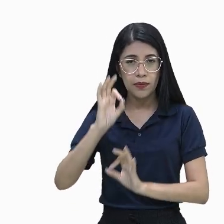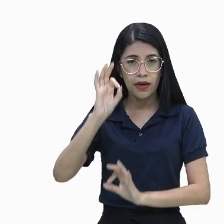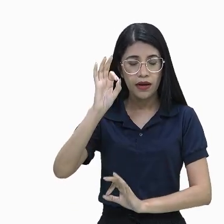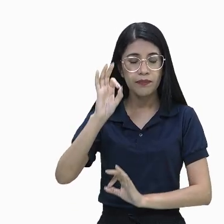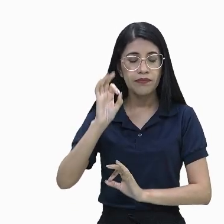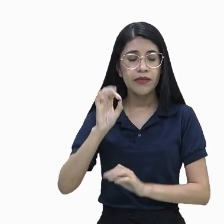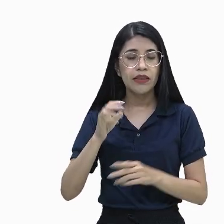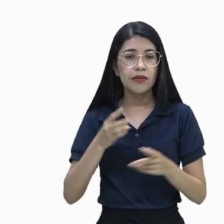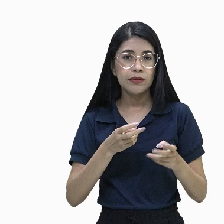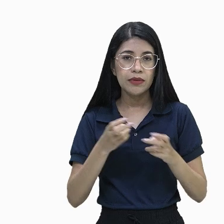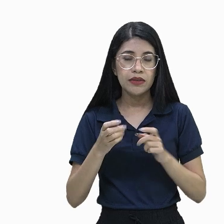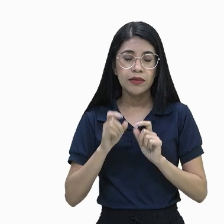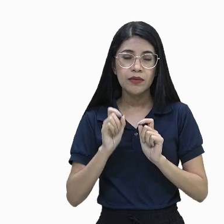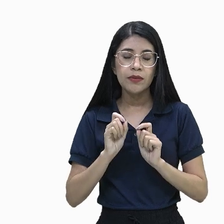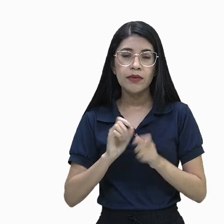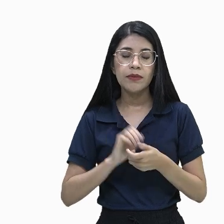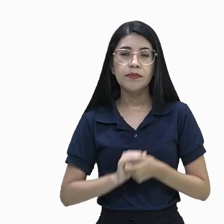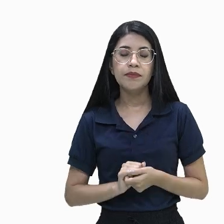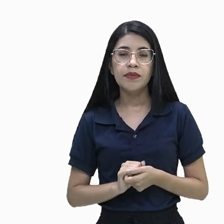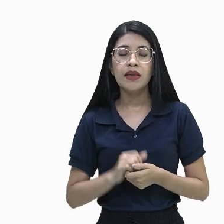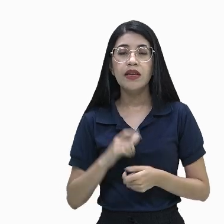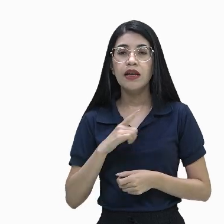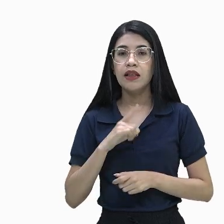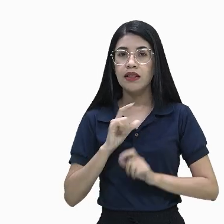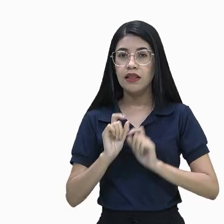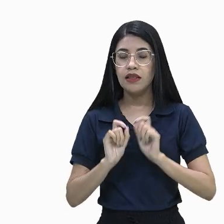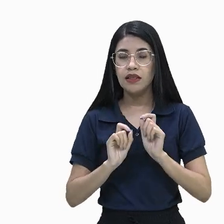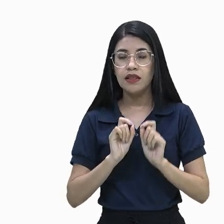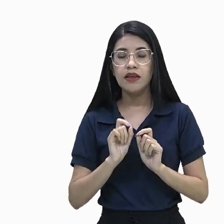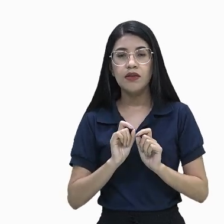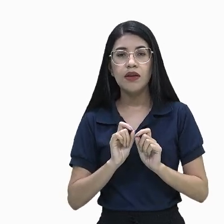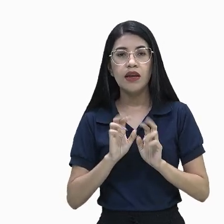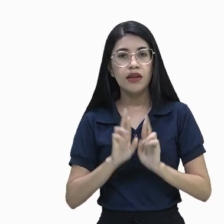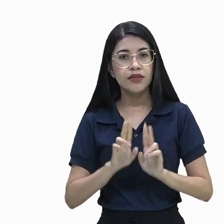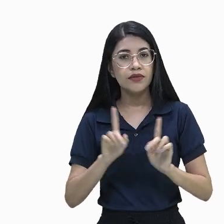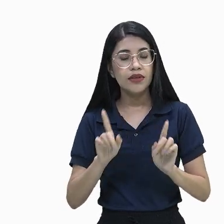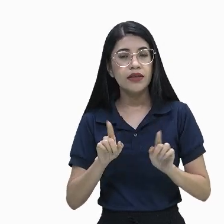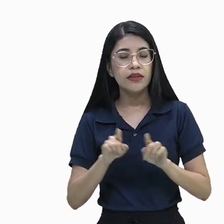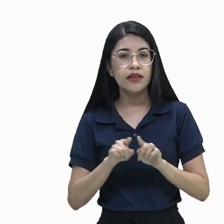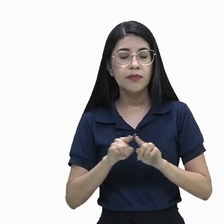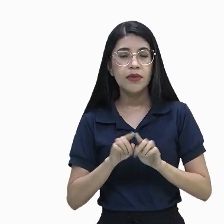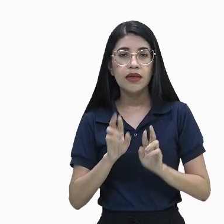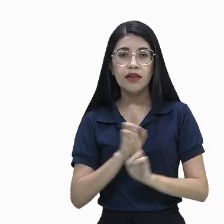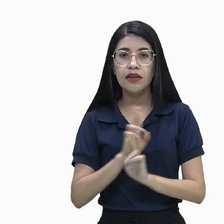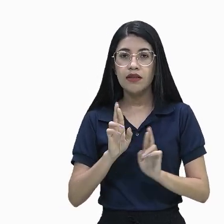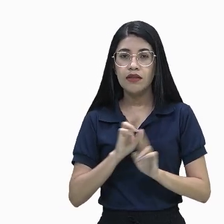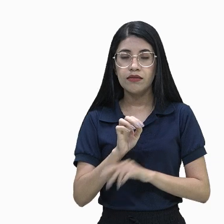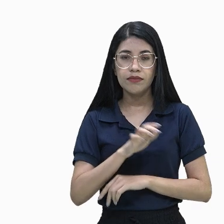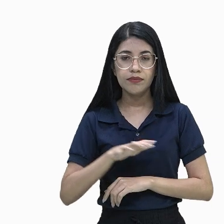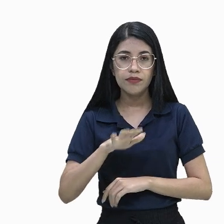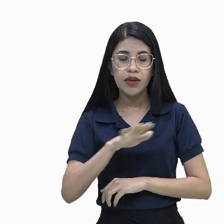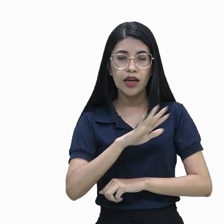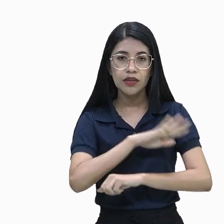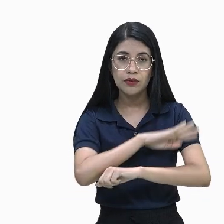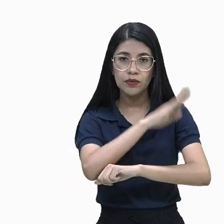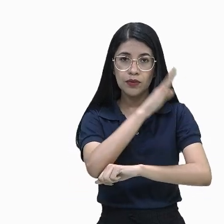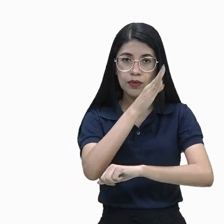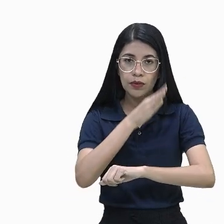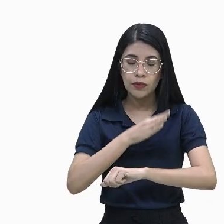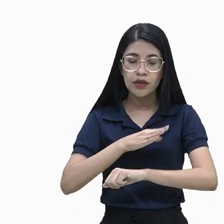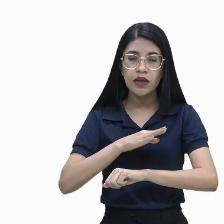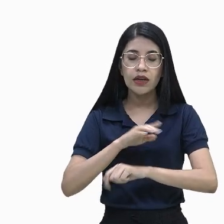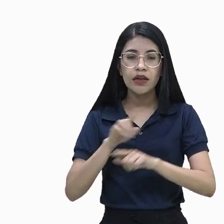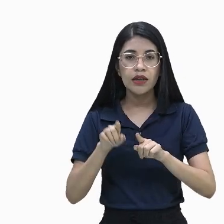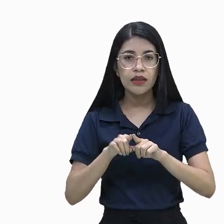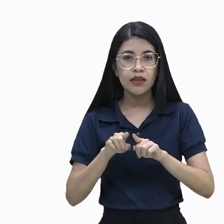Então, nessa topografia, nós temos aí essa diferença com relação às áreas de montanhas e com relação